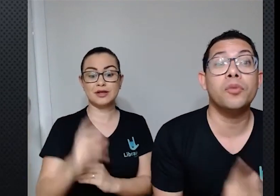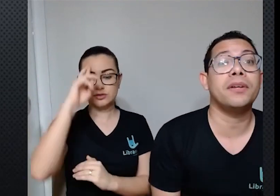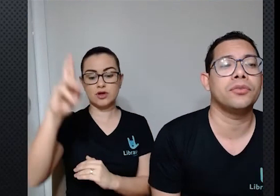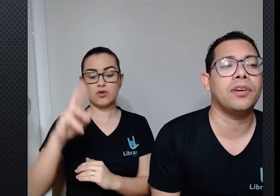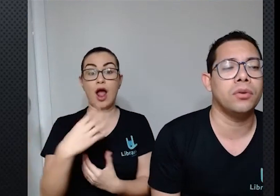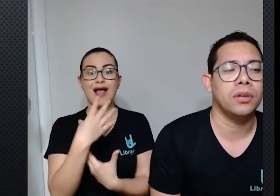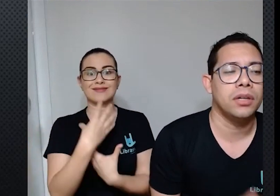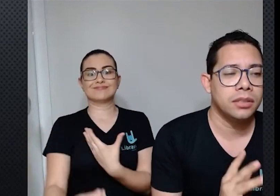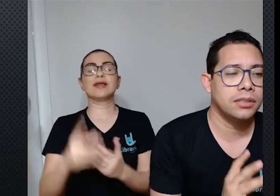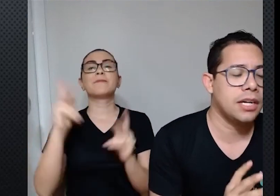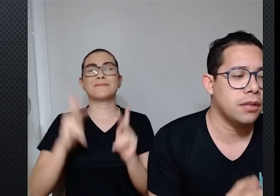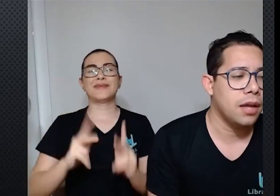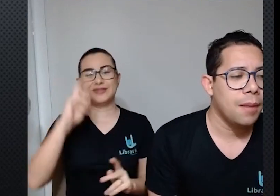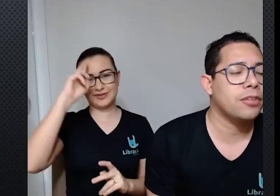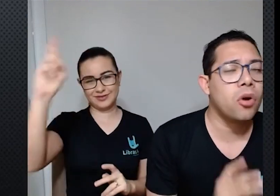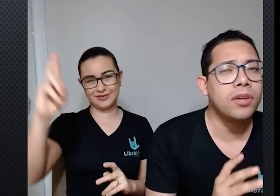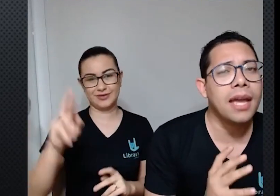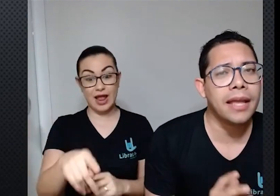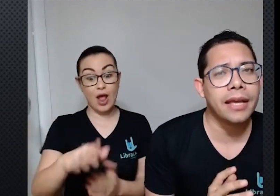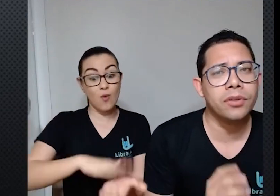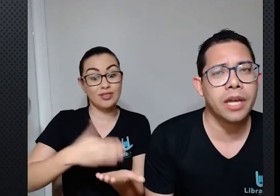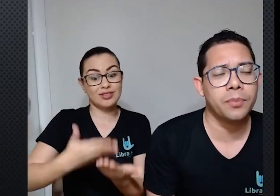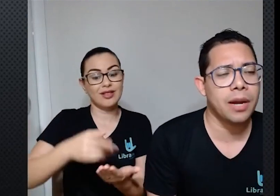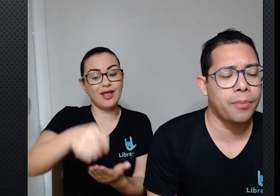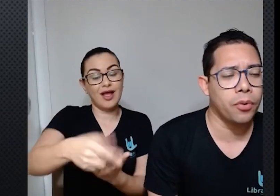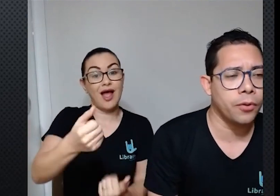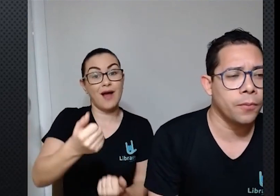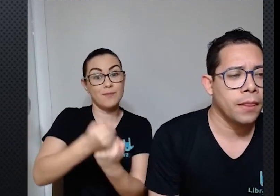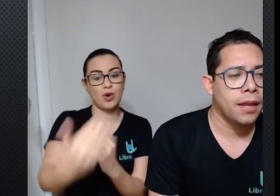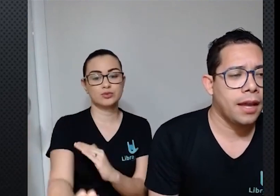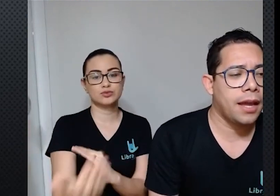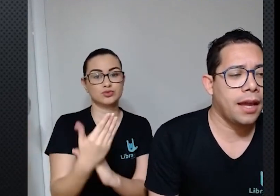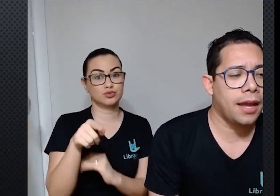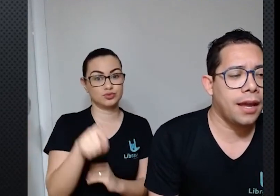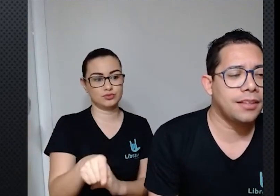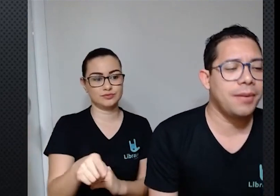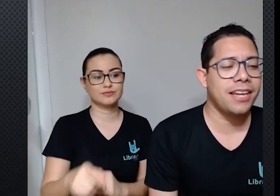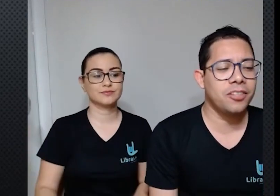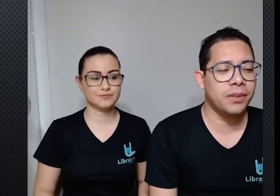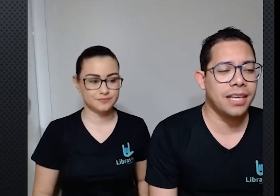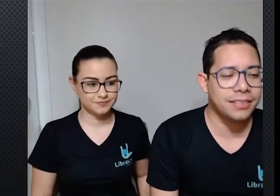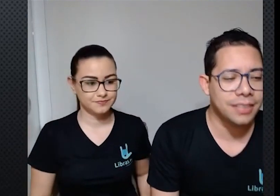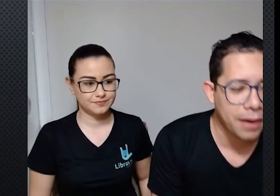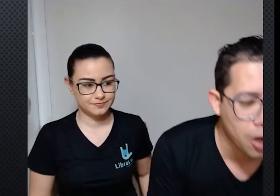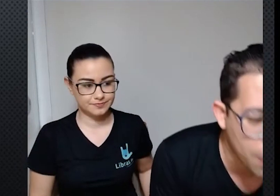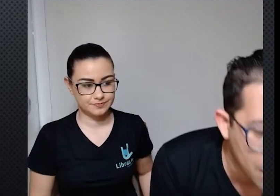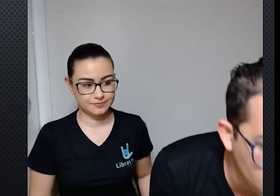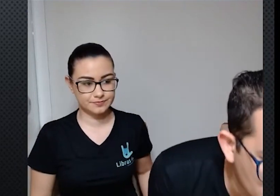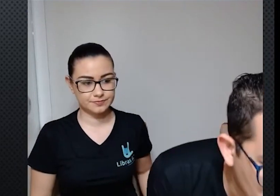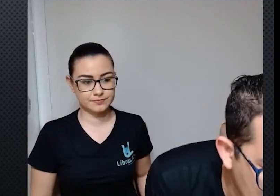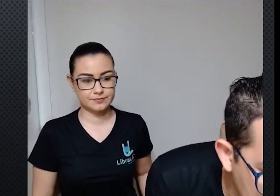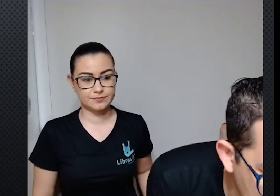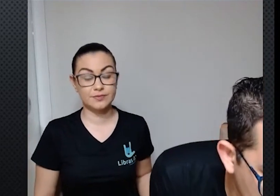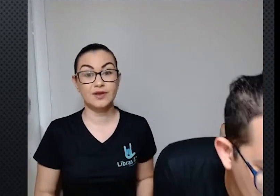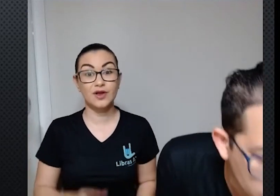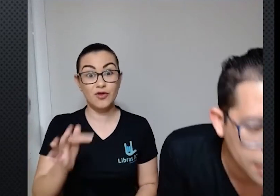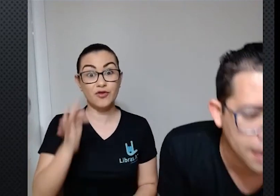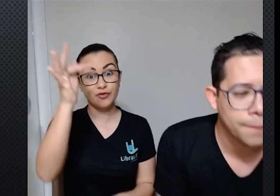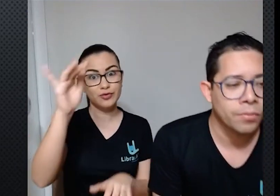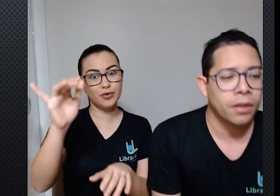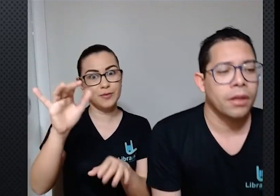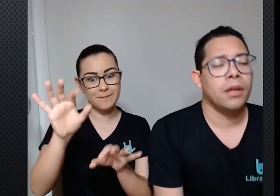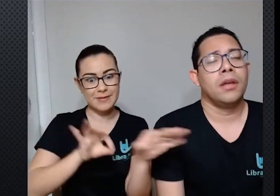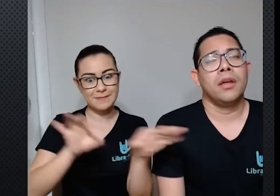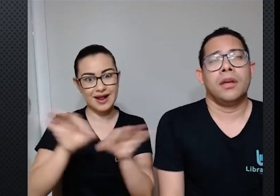foi isso que o pastor falou, certo? Mas qual que é a ideia do intérprete de apoio? Também a gente poderia separar uma aula só para isso,